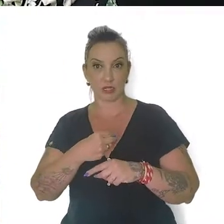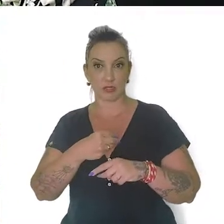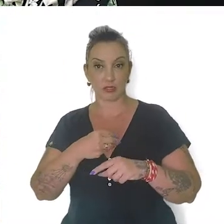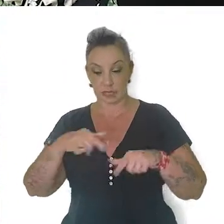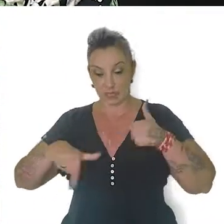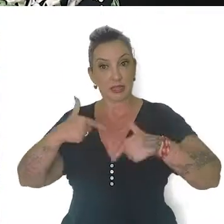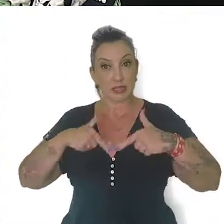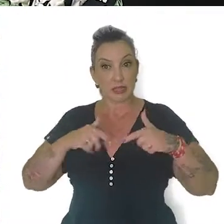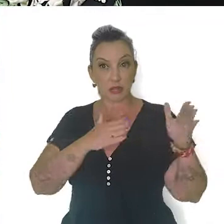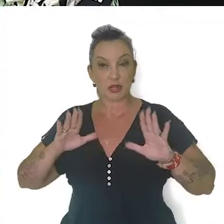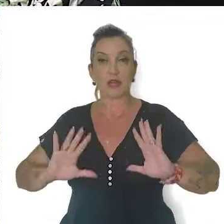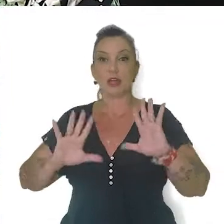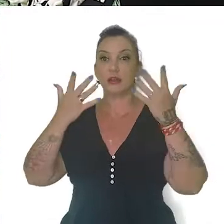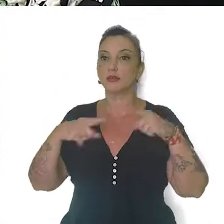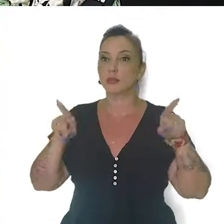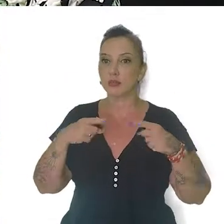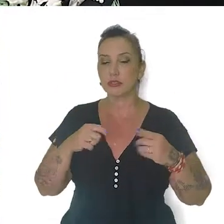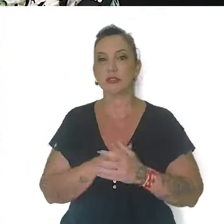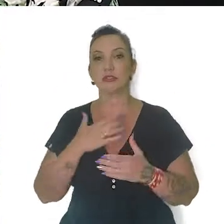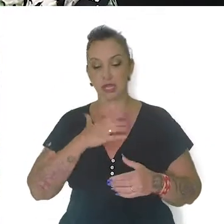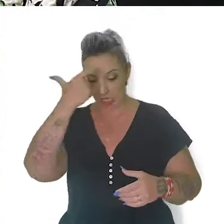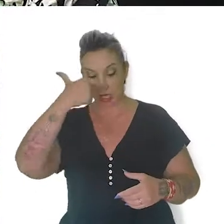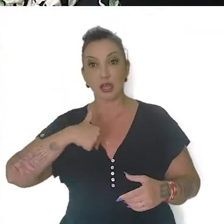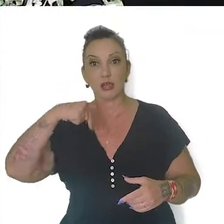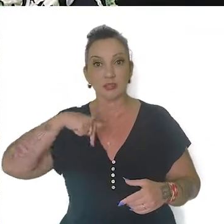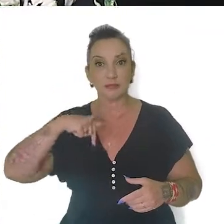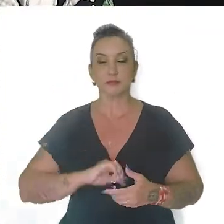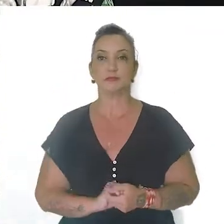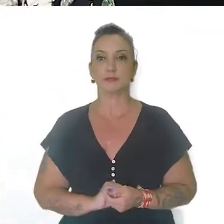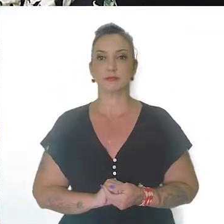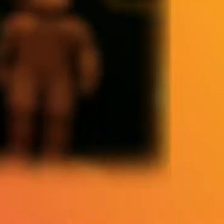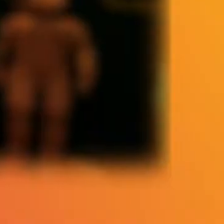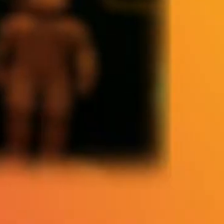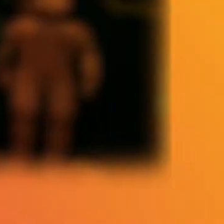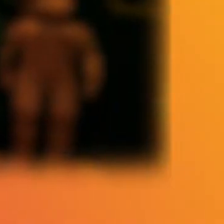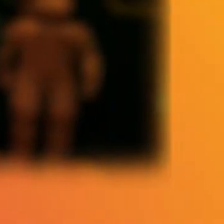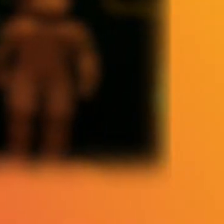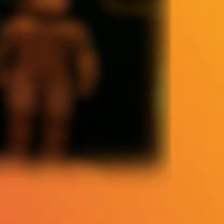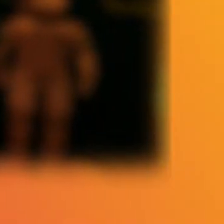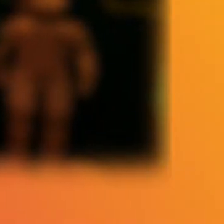Sustento meu filho com a discotecagem, com produção de evento, com música, e eu tô aqui.